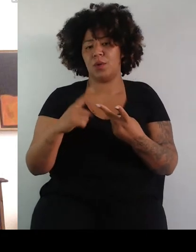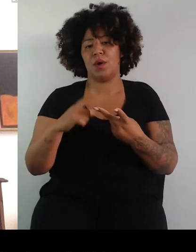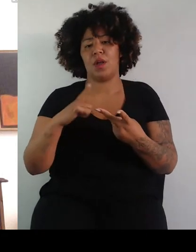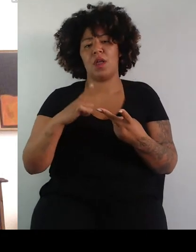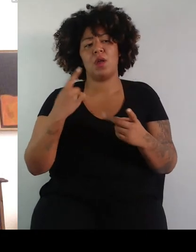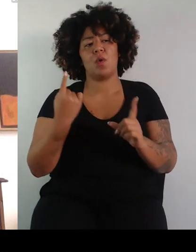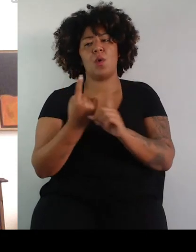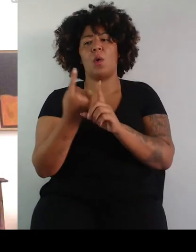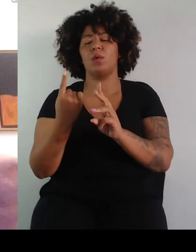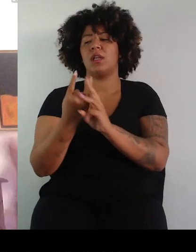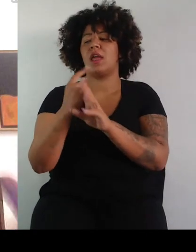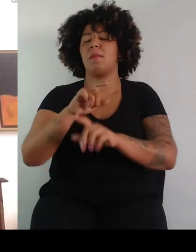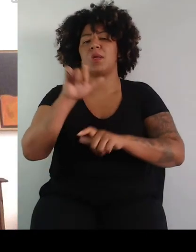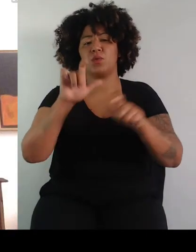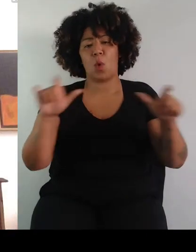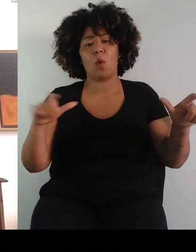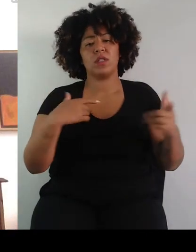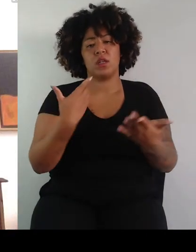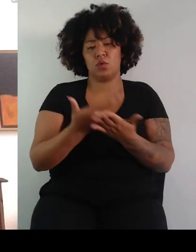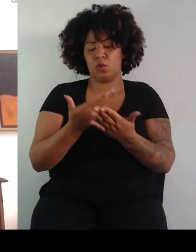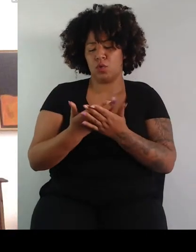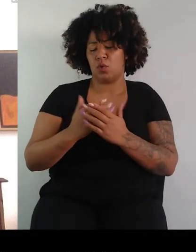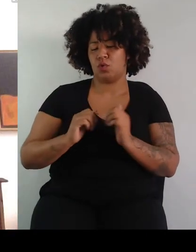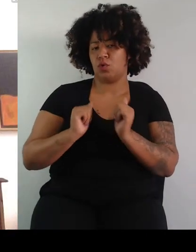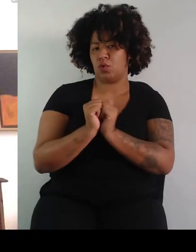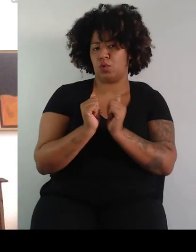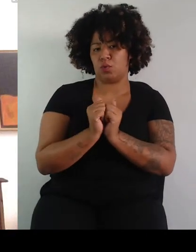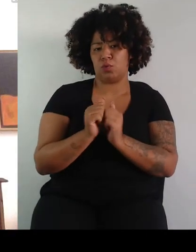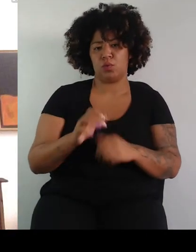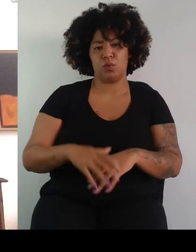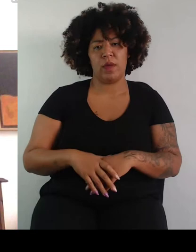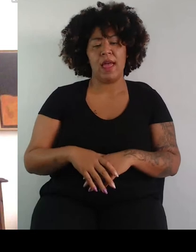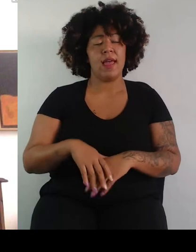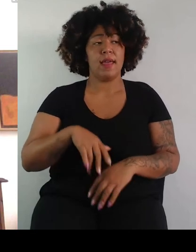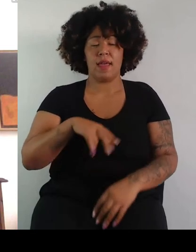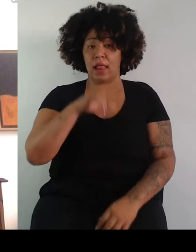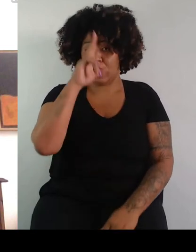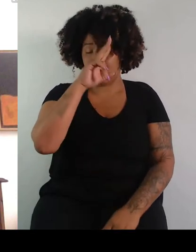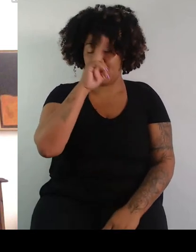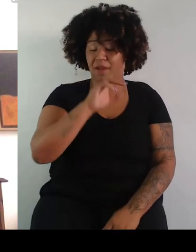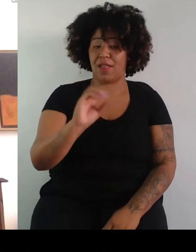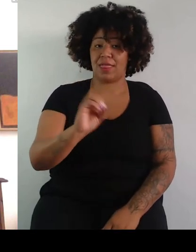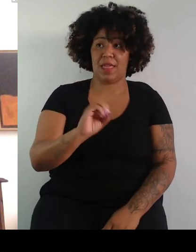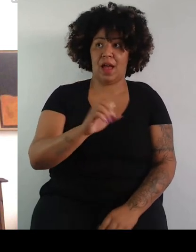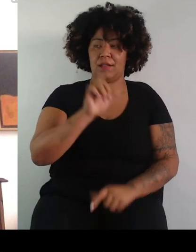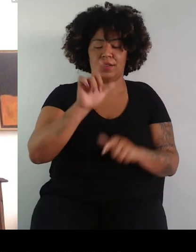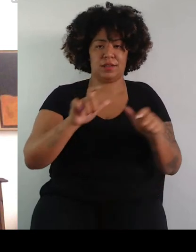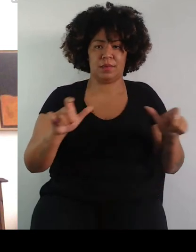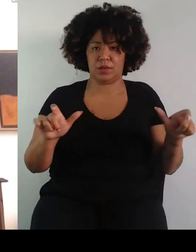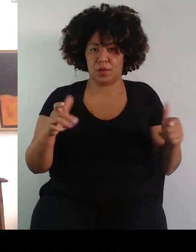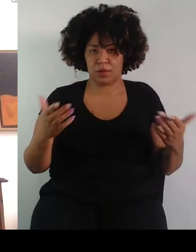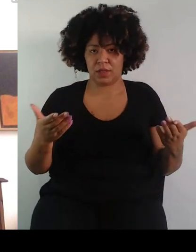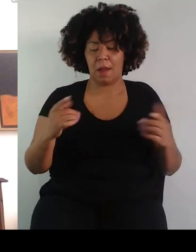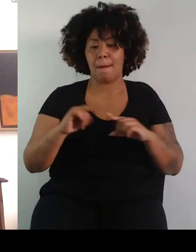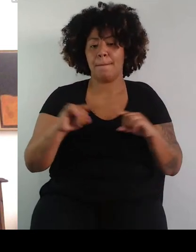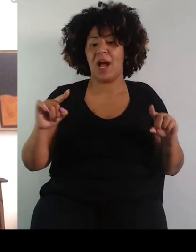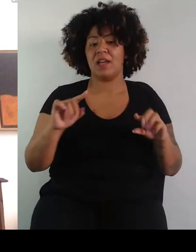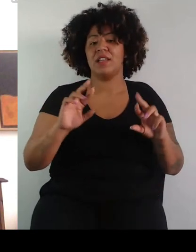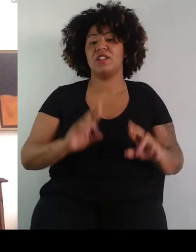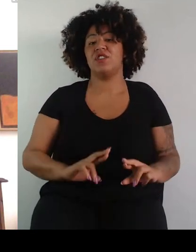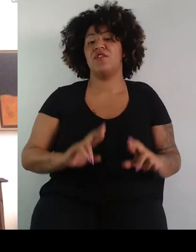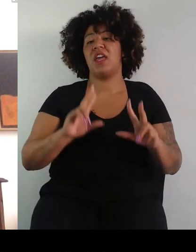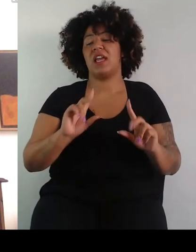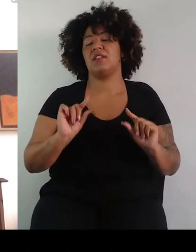estudado ele mal lembrava dessas pessoas e assim por diante mas a diferença foi que